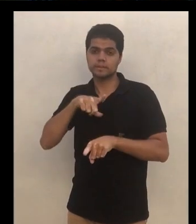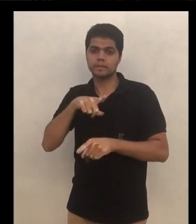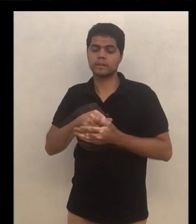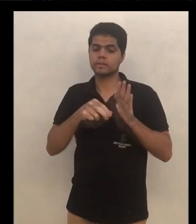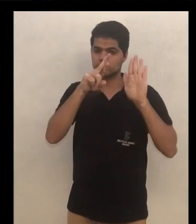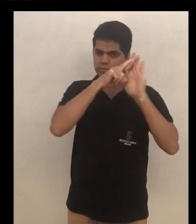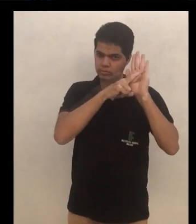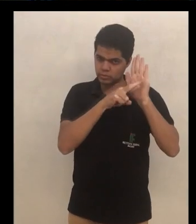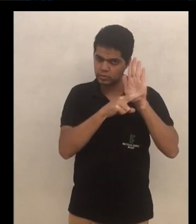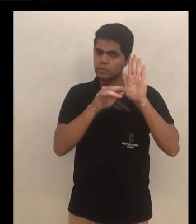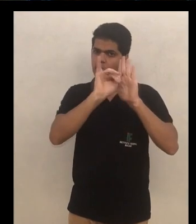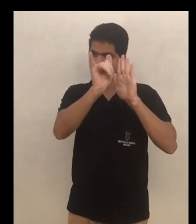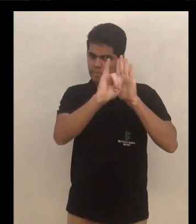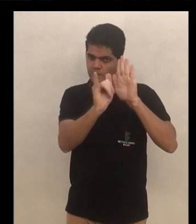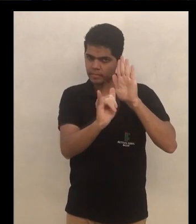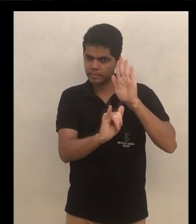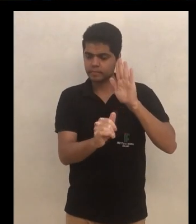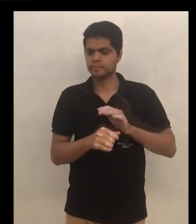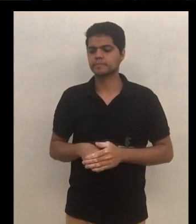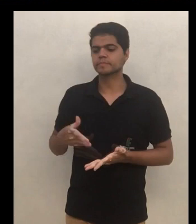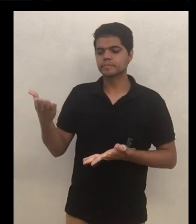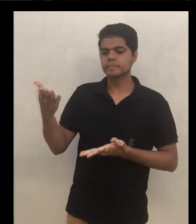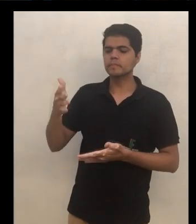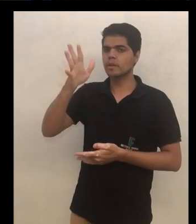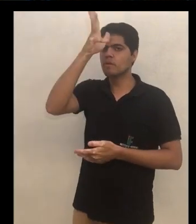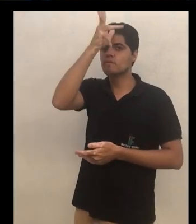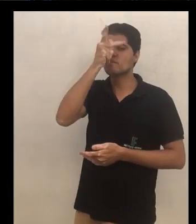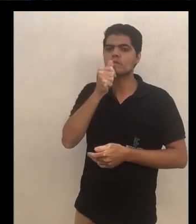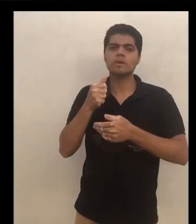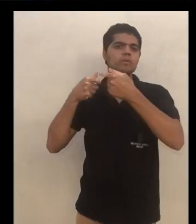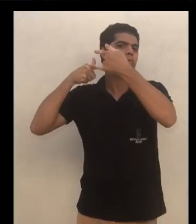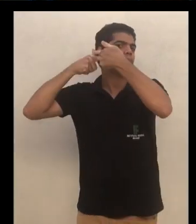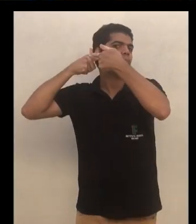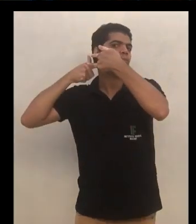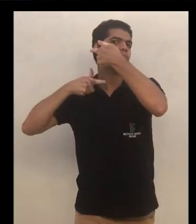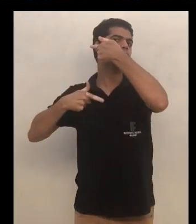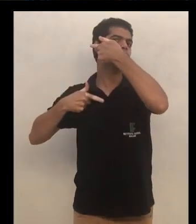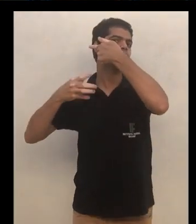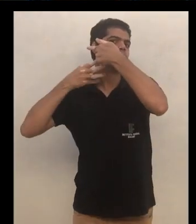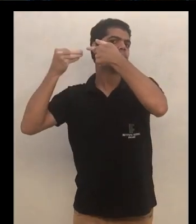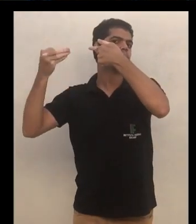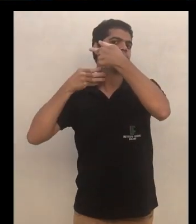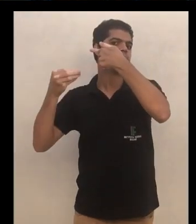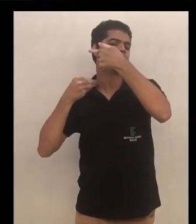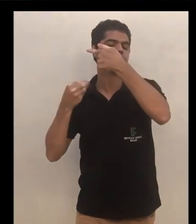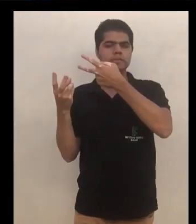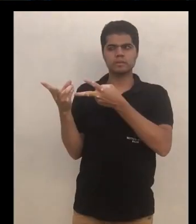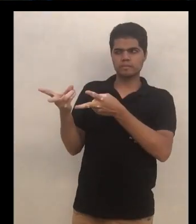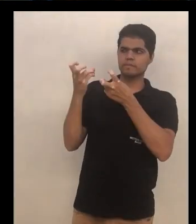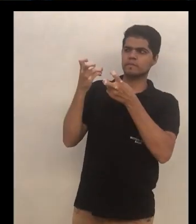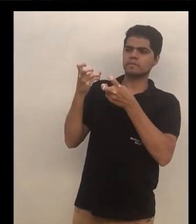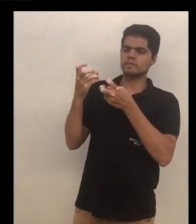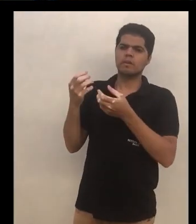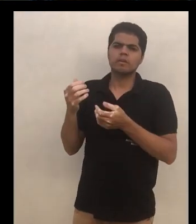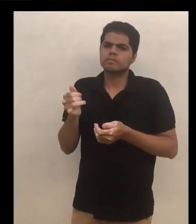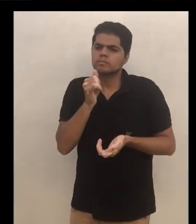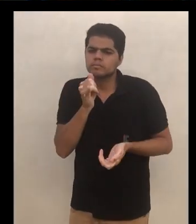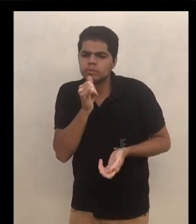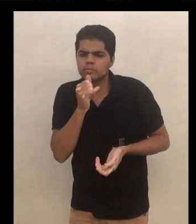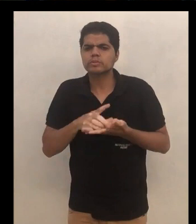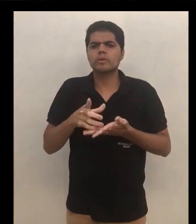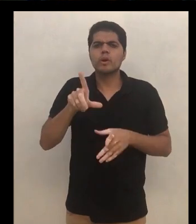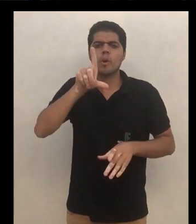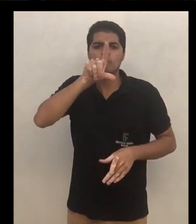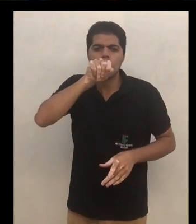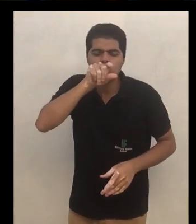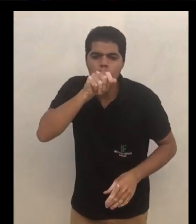normativa, certo? Aqui é o frango pescoço pelado. Eu chamo a atenção que no sistema orgânico a gente não pode colocar nem bebedouros